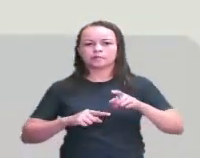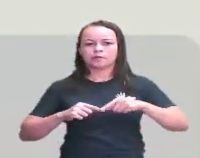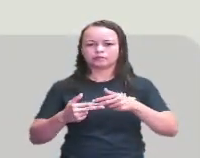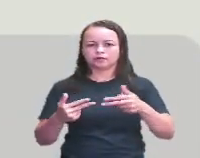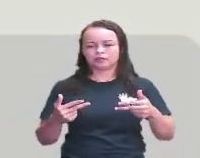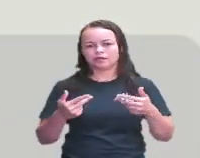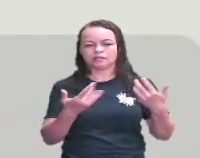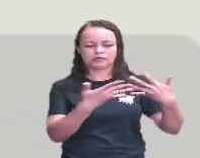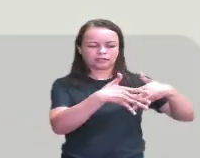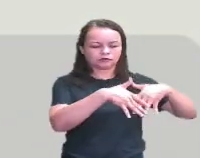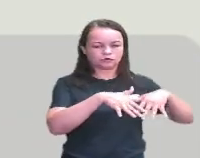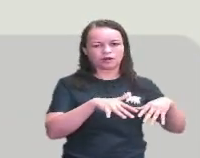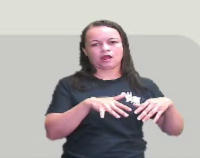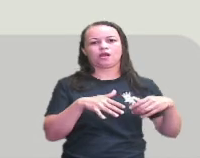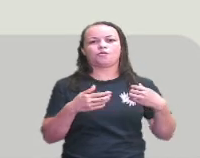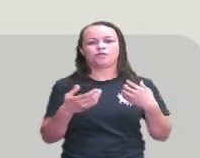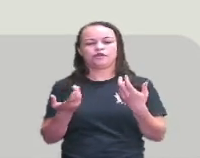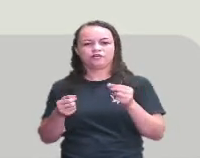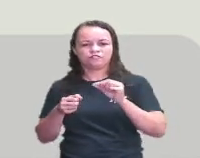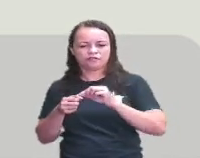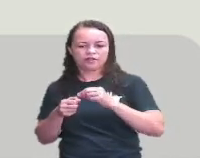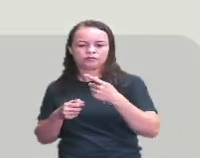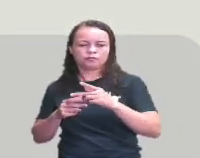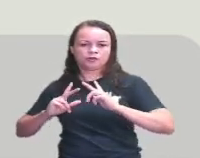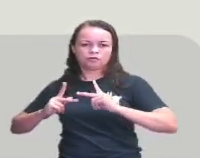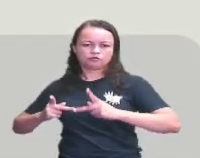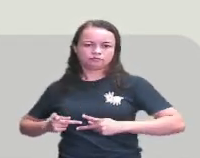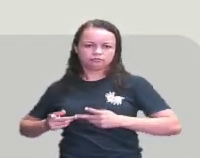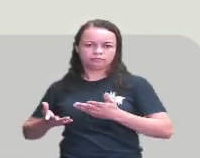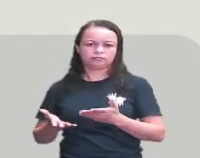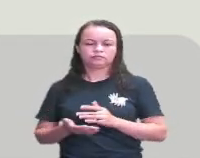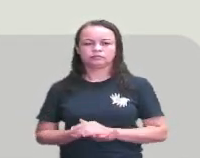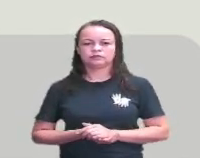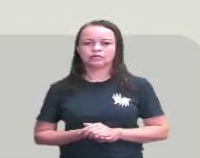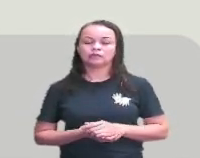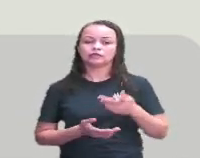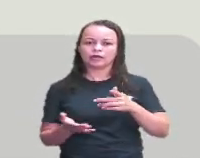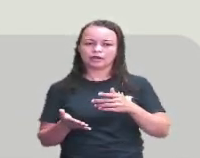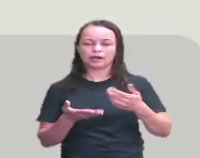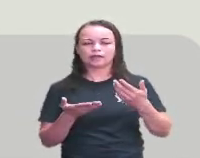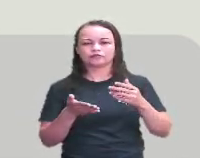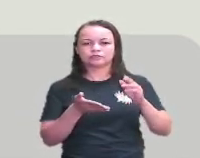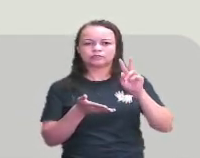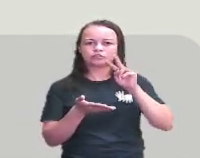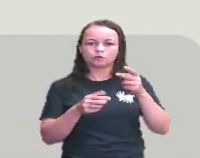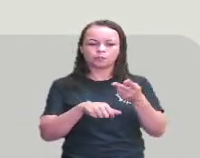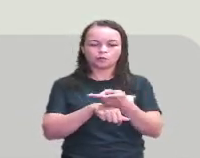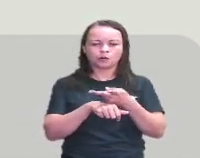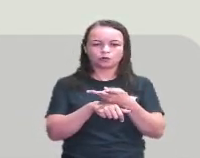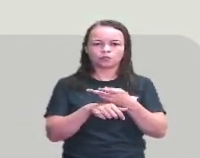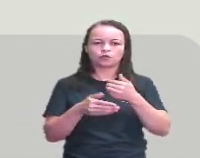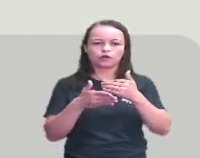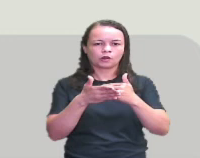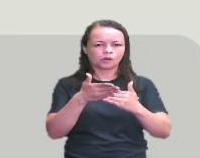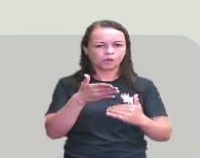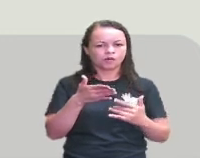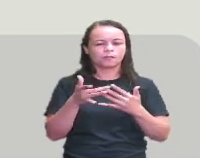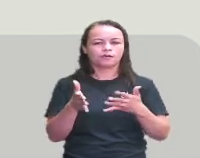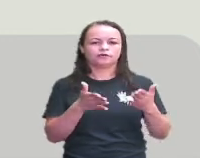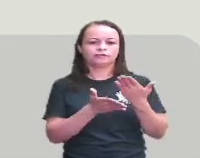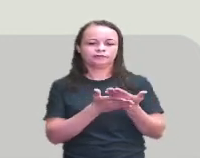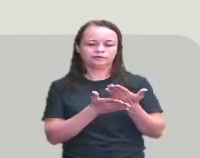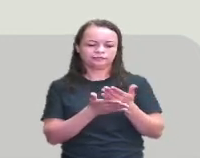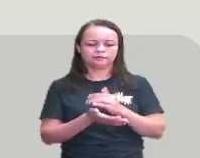materiais naturais e artificiais? Tá lá no começo da aula, só vocês relembrar. Cite 3 exemplos de